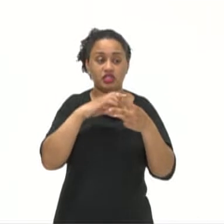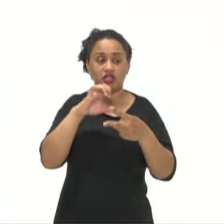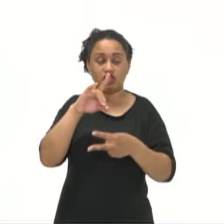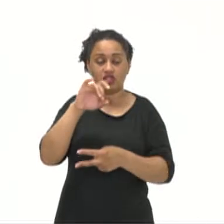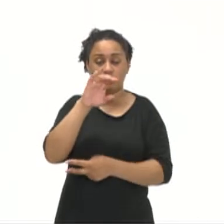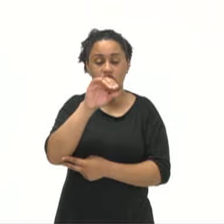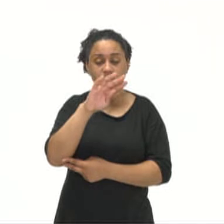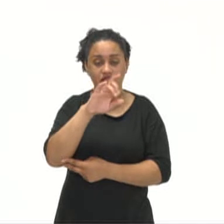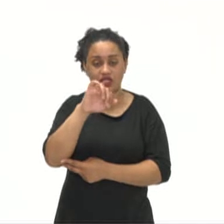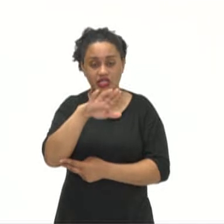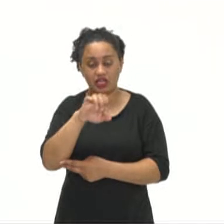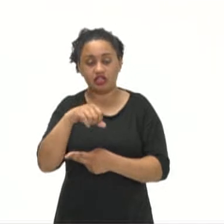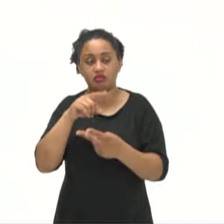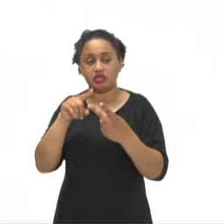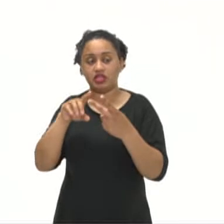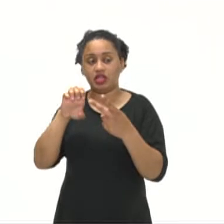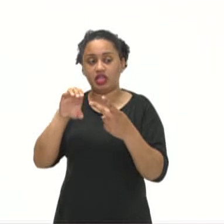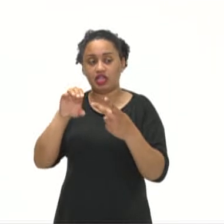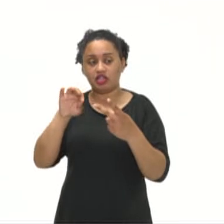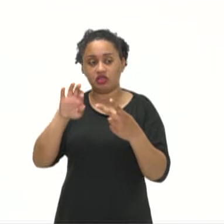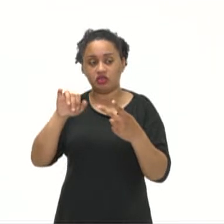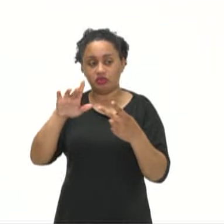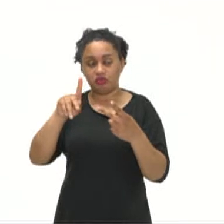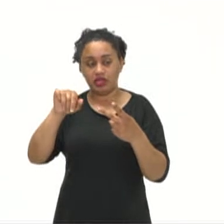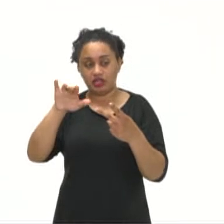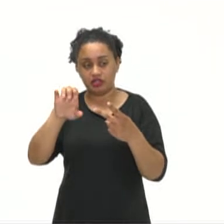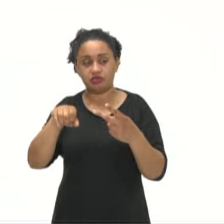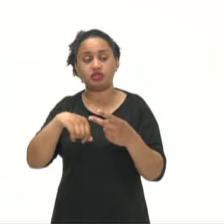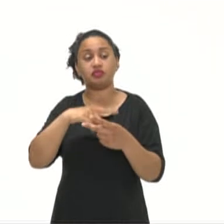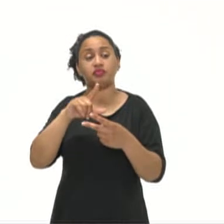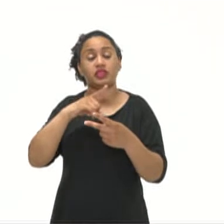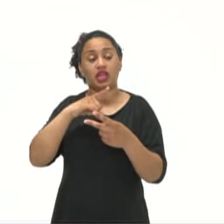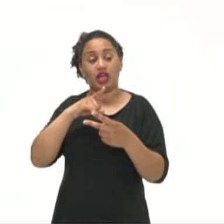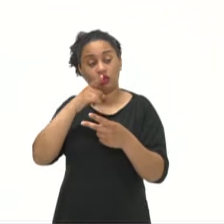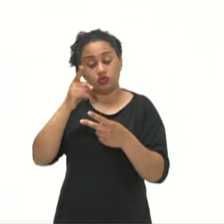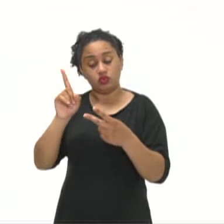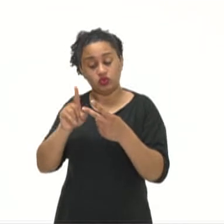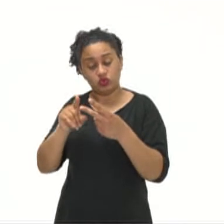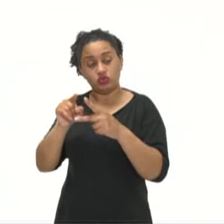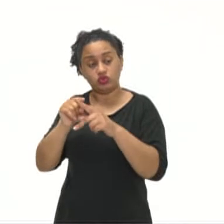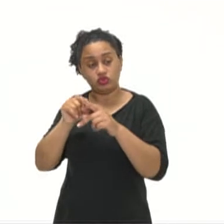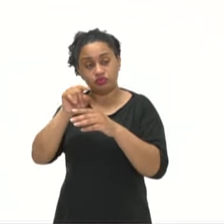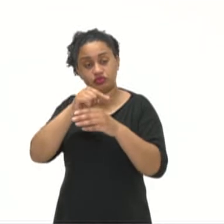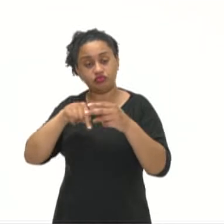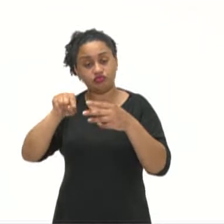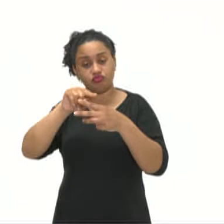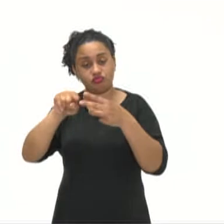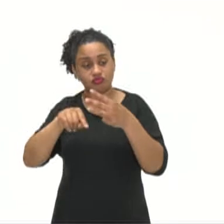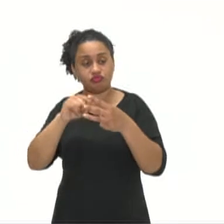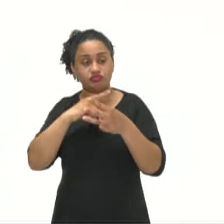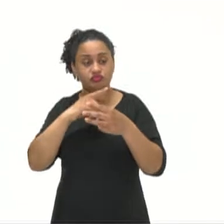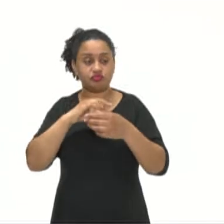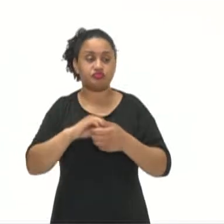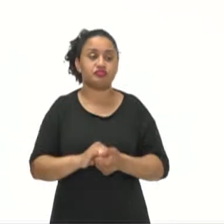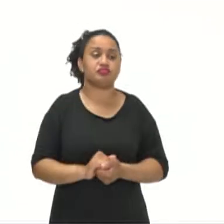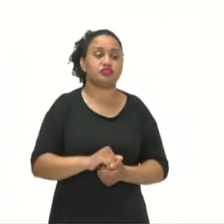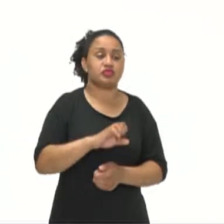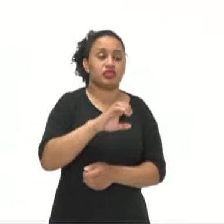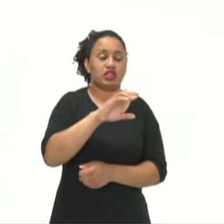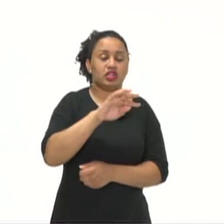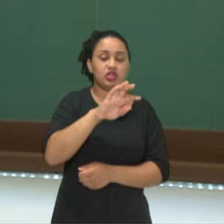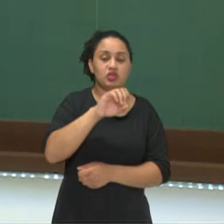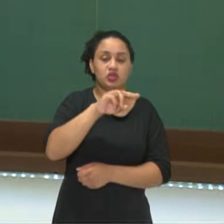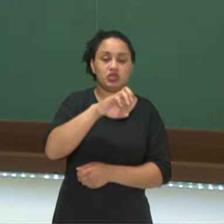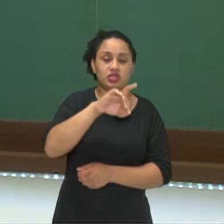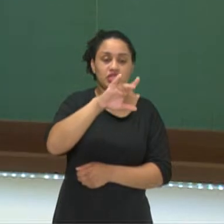a ectoderme, e os triblásticos é quando possui os 3 folhetos, certo? O ectoderma, por exemplo,